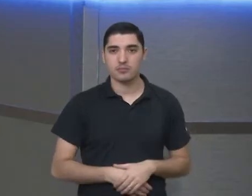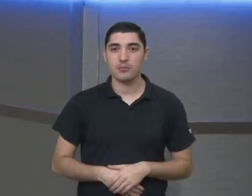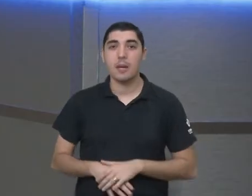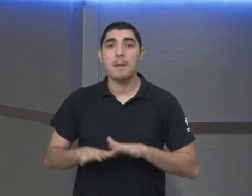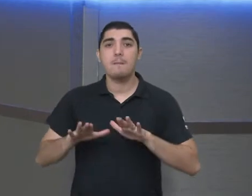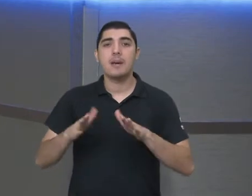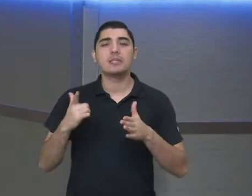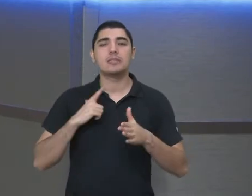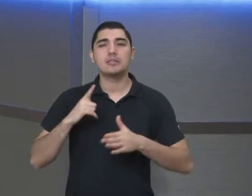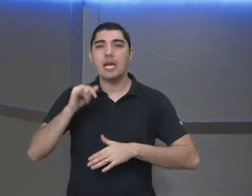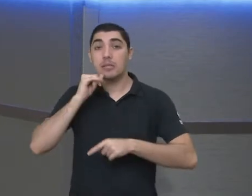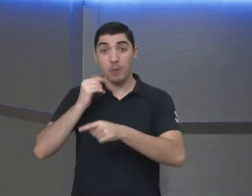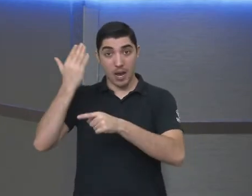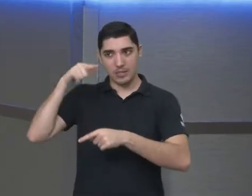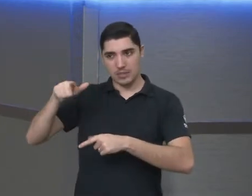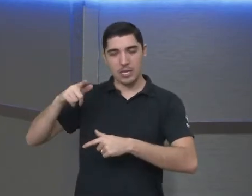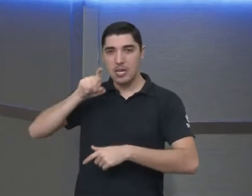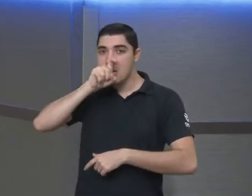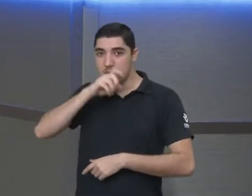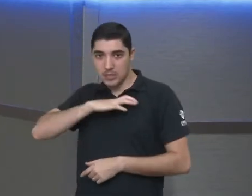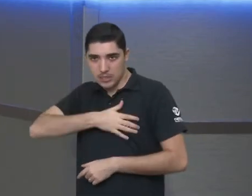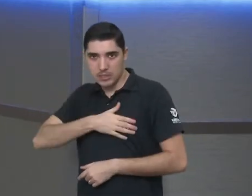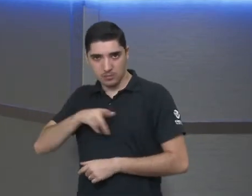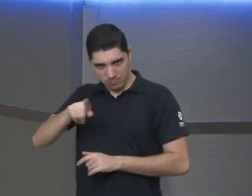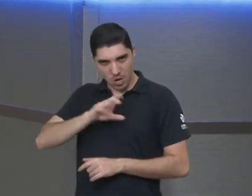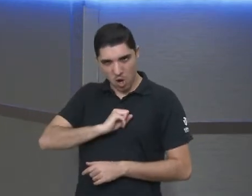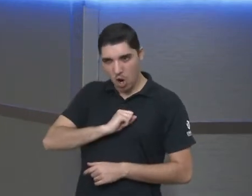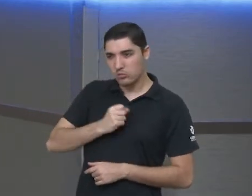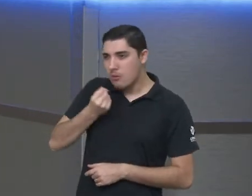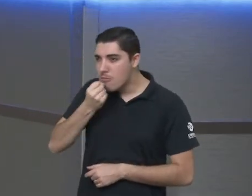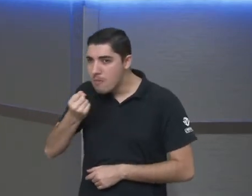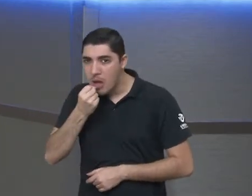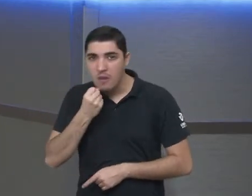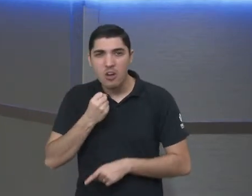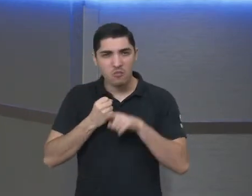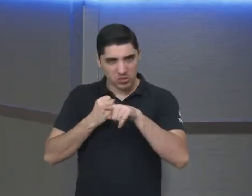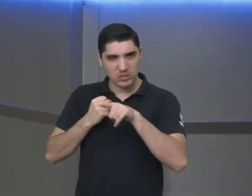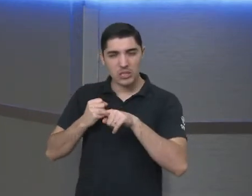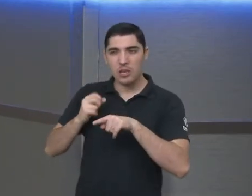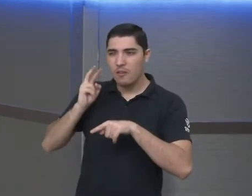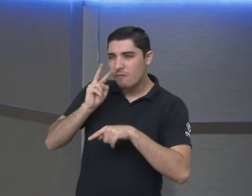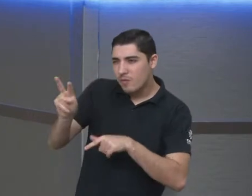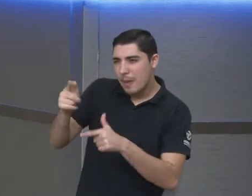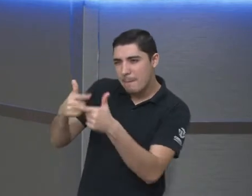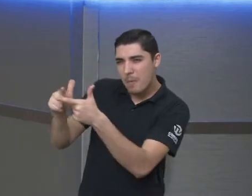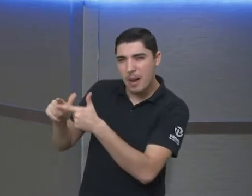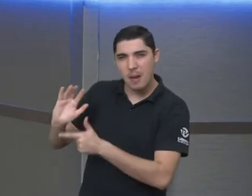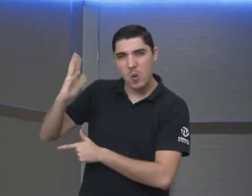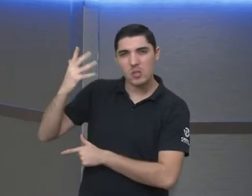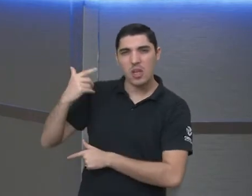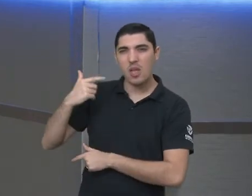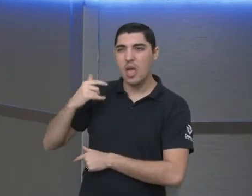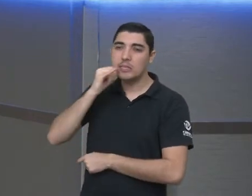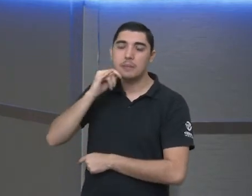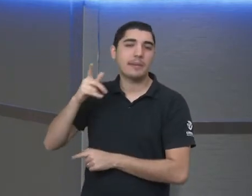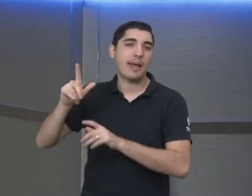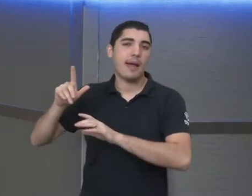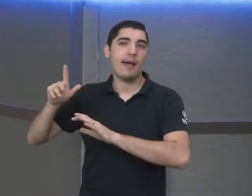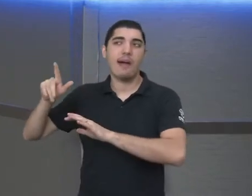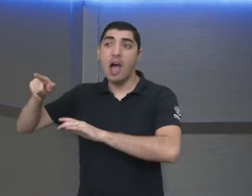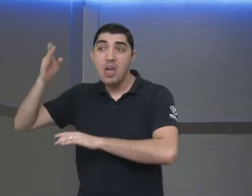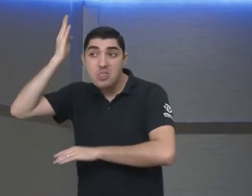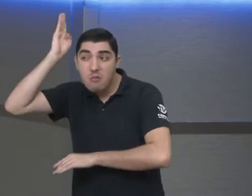do microfone, caí no chão realmente, caí de costas no chão, o microfone no chão também, o Papa olhando para mim e tal. Cheguei em casa, contei para a mamãe,